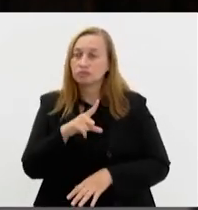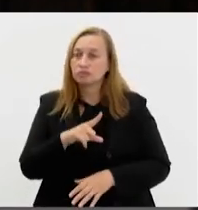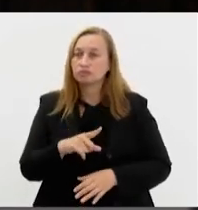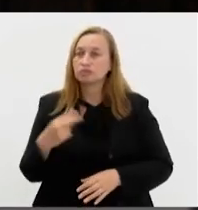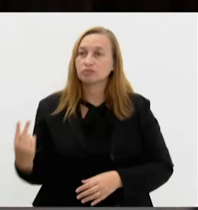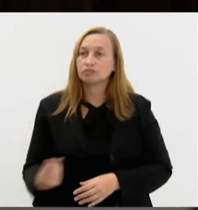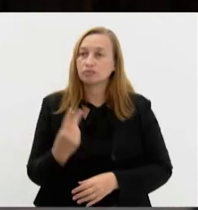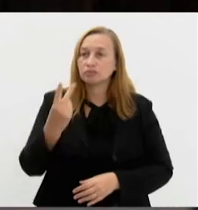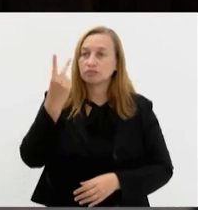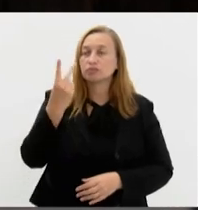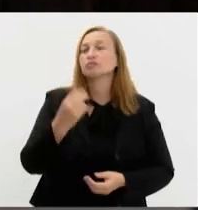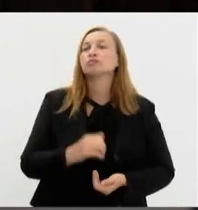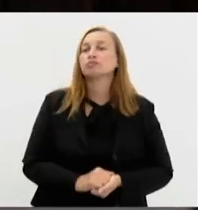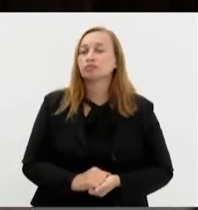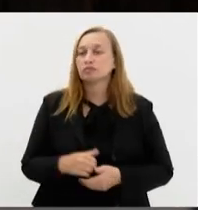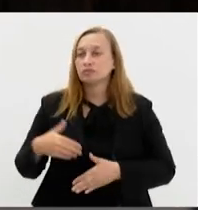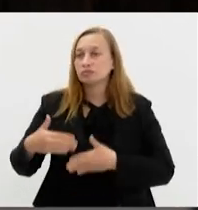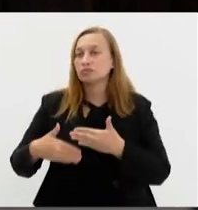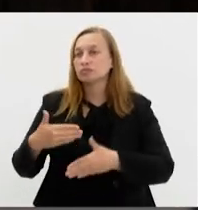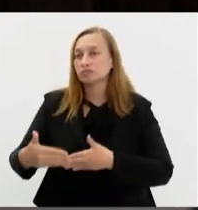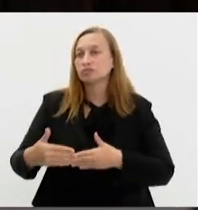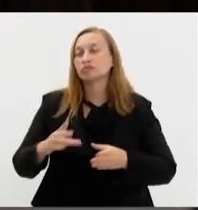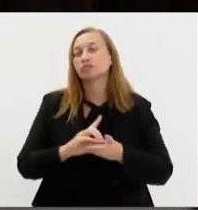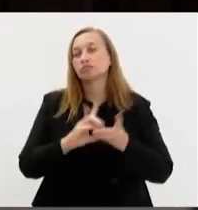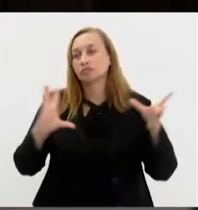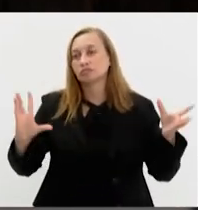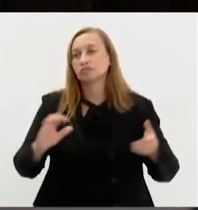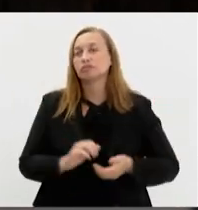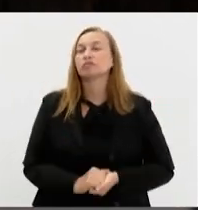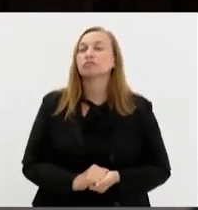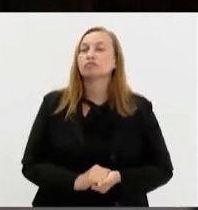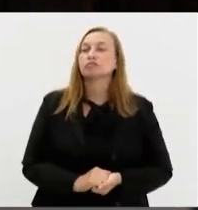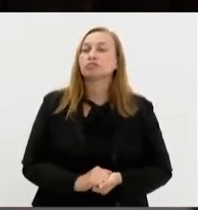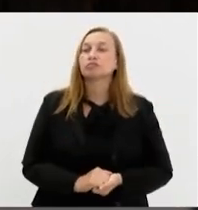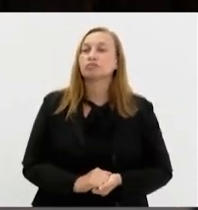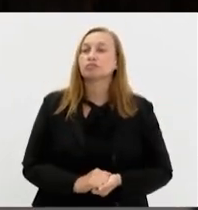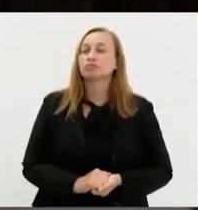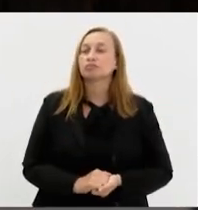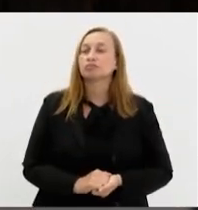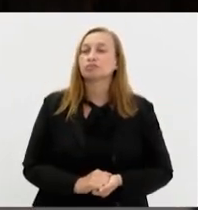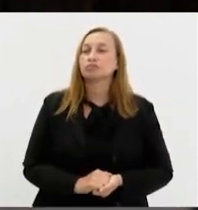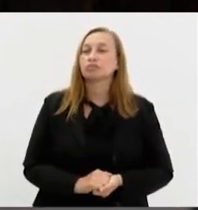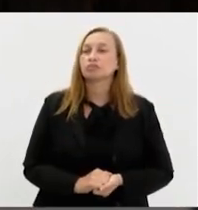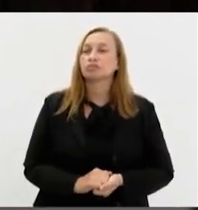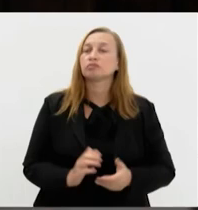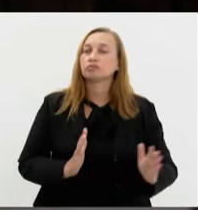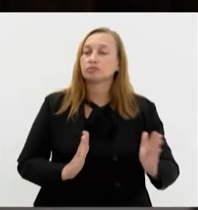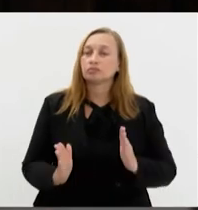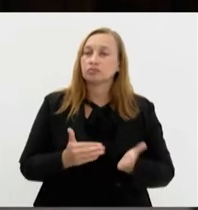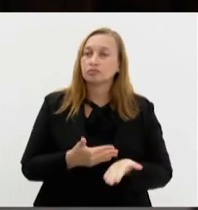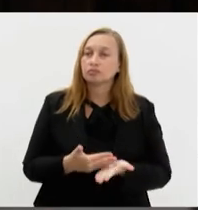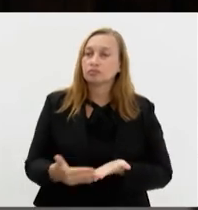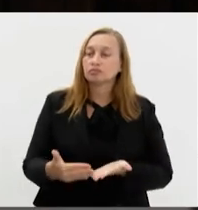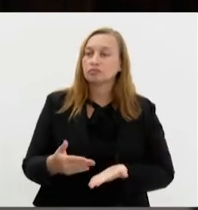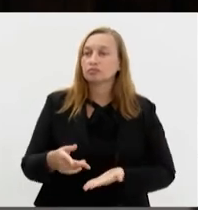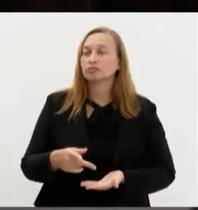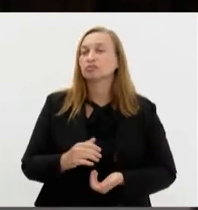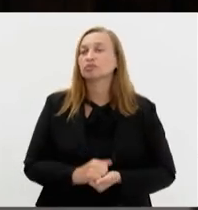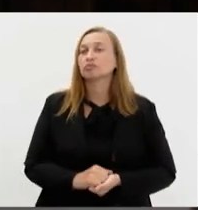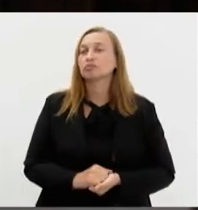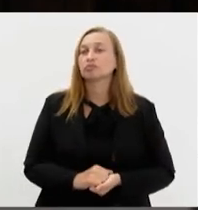pela higidez do nosso processo democrático de modo que ainda nessa parte mais inicial da